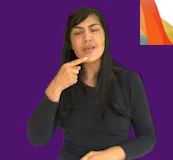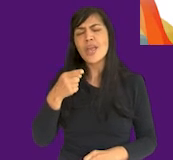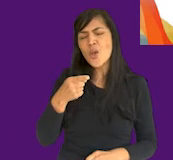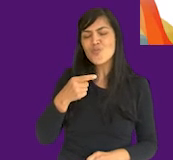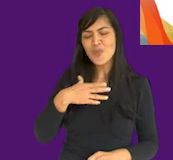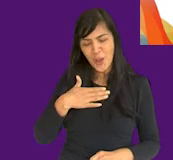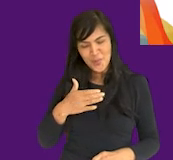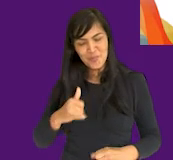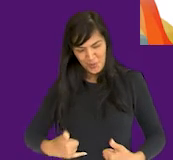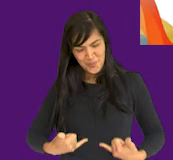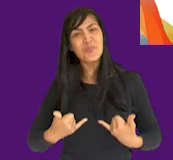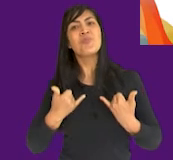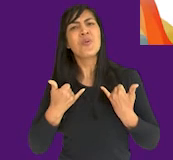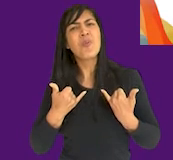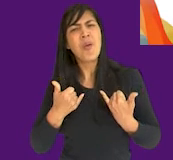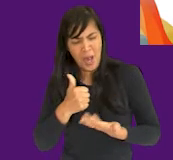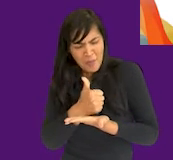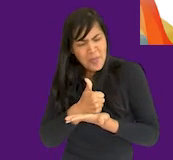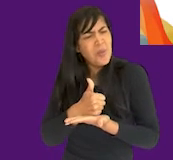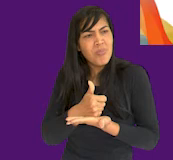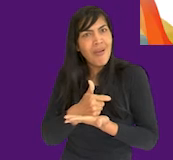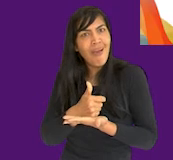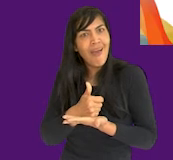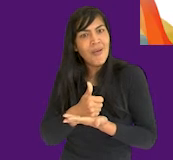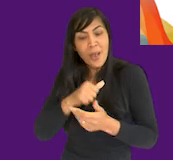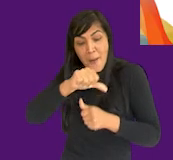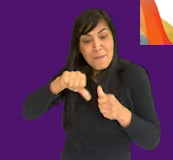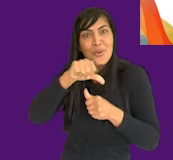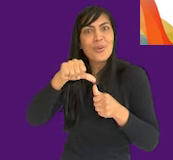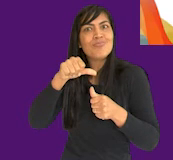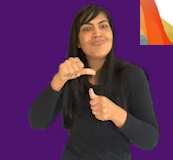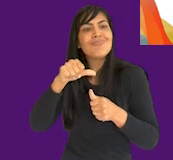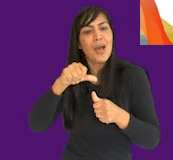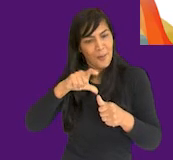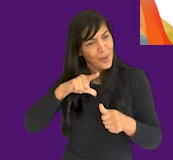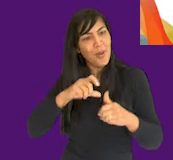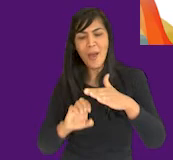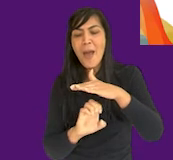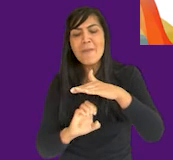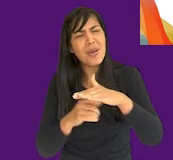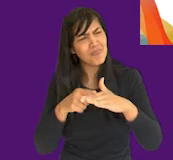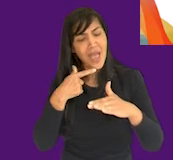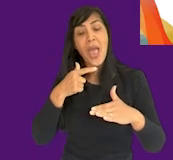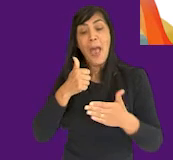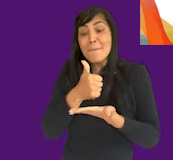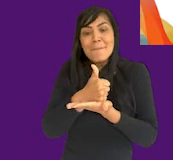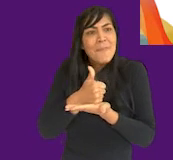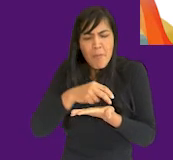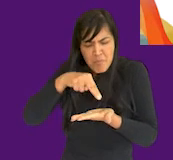com certeza é um dos grandes orgulhos da minha carreira por conta do impacto que isso gera nas empresas é